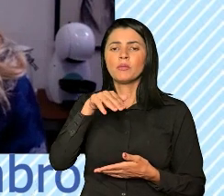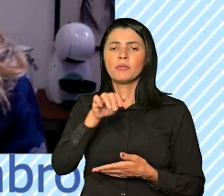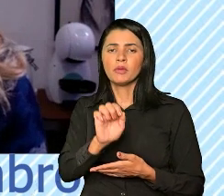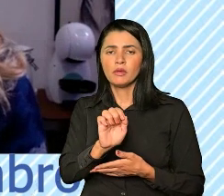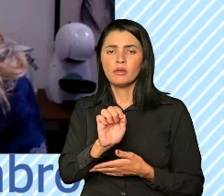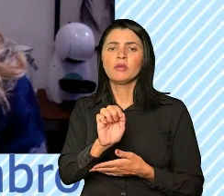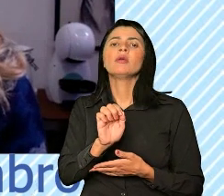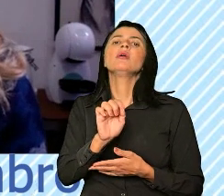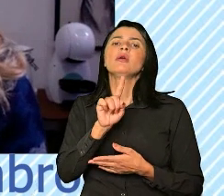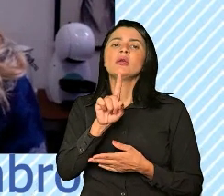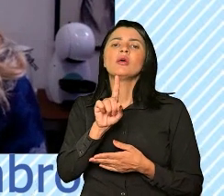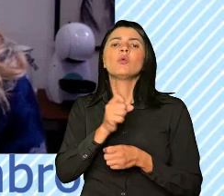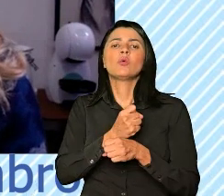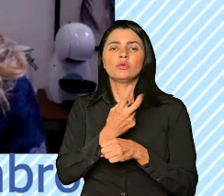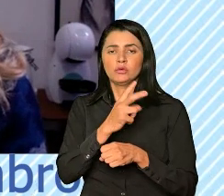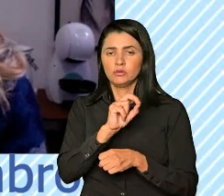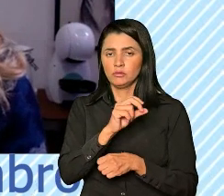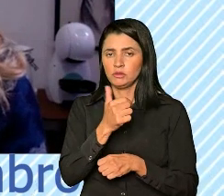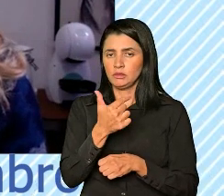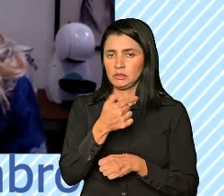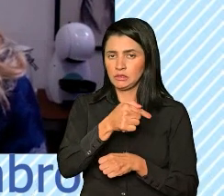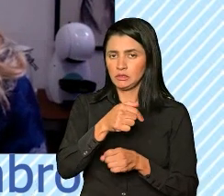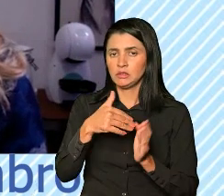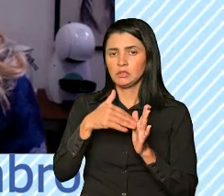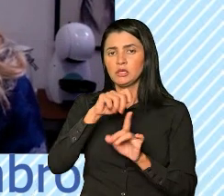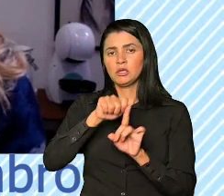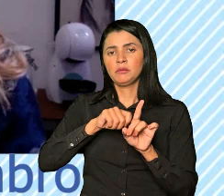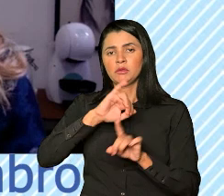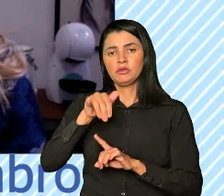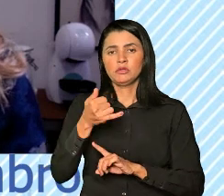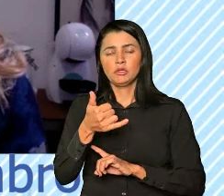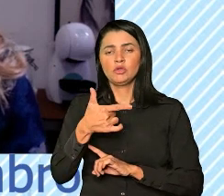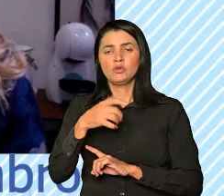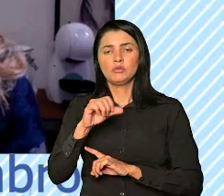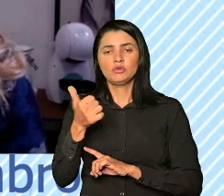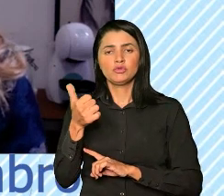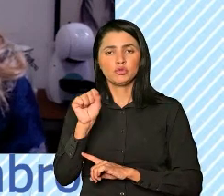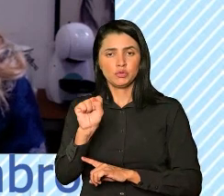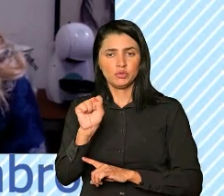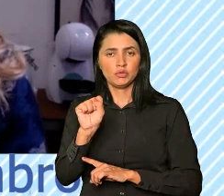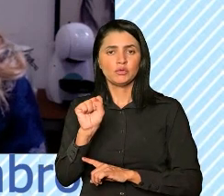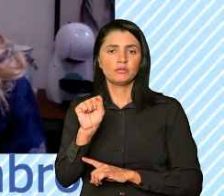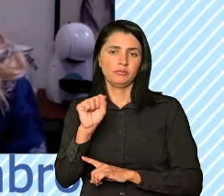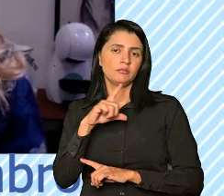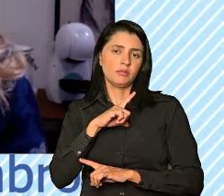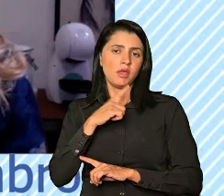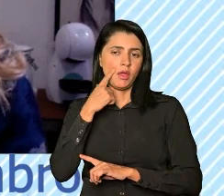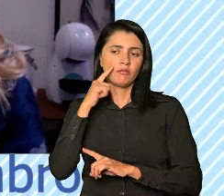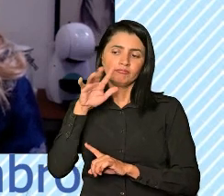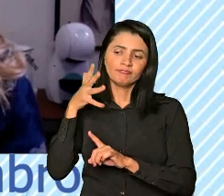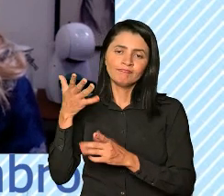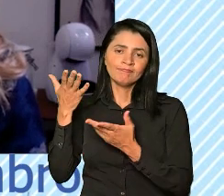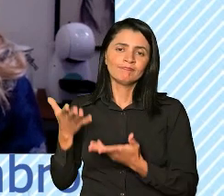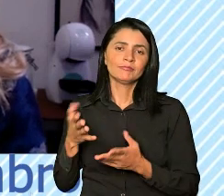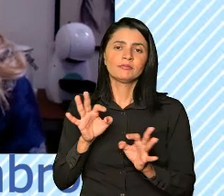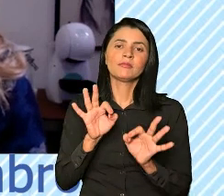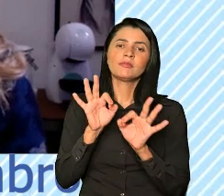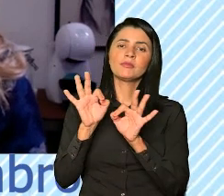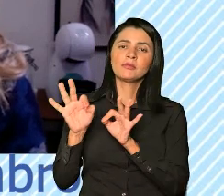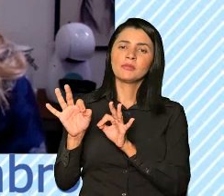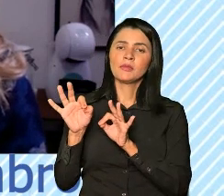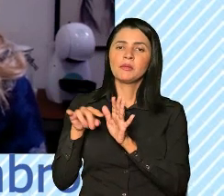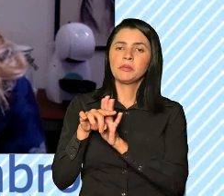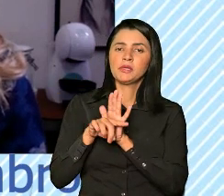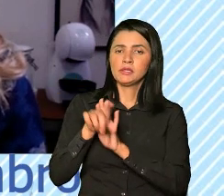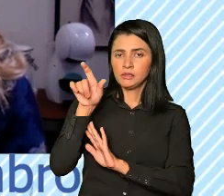Universidade Jean Monnet de 2017 a janeiro de 2018. Eu tenho tido a honra de acompanhar a pesquisa